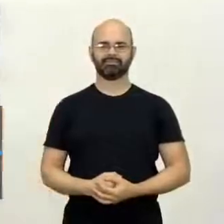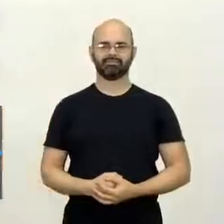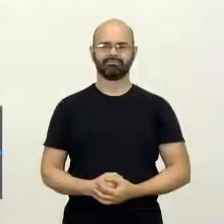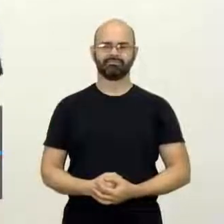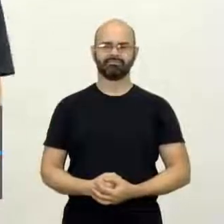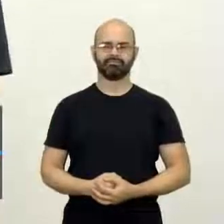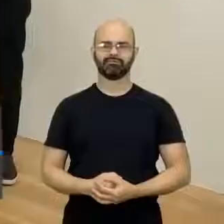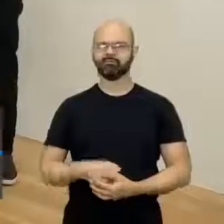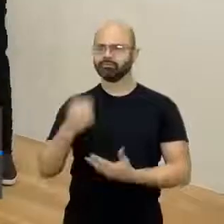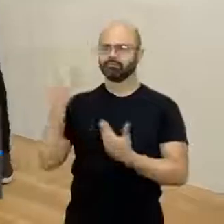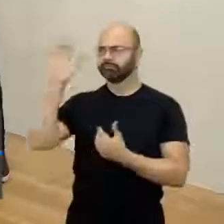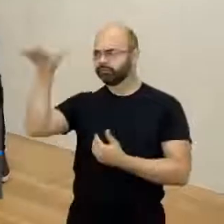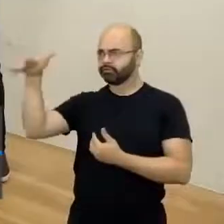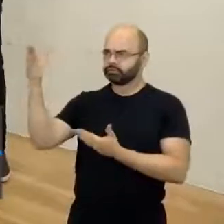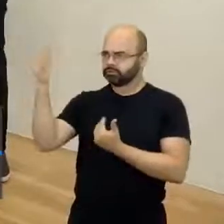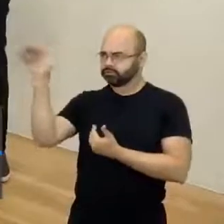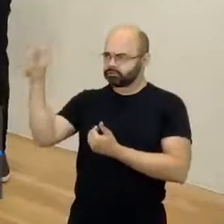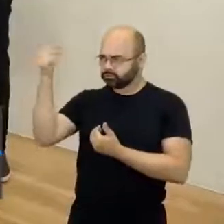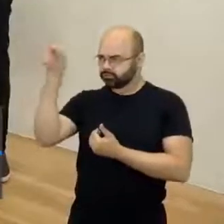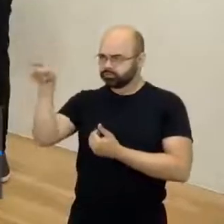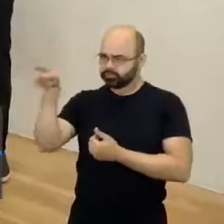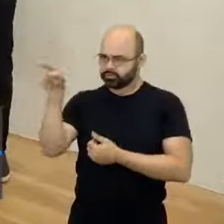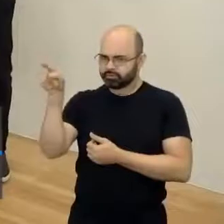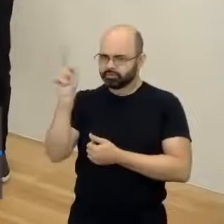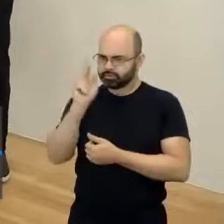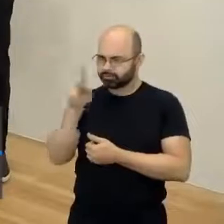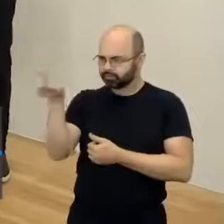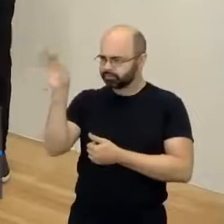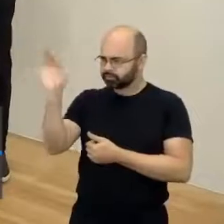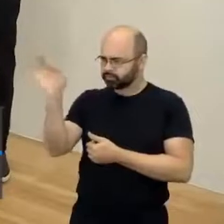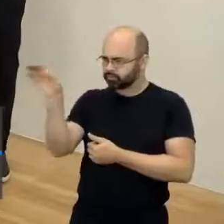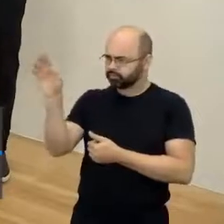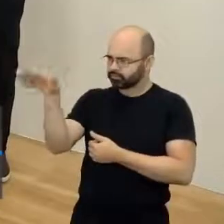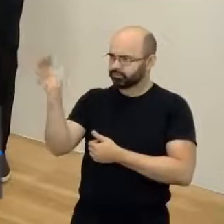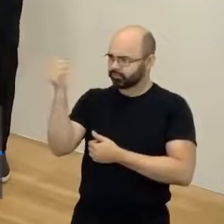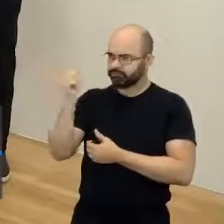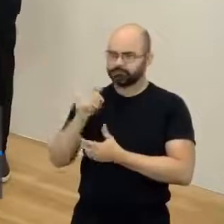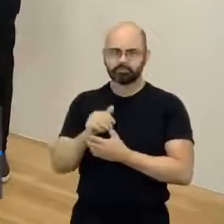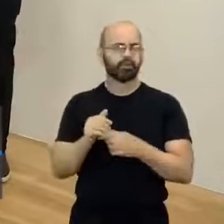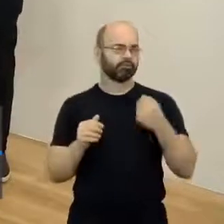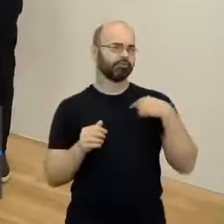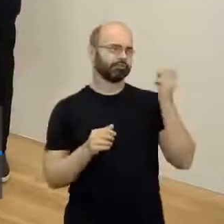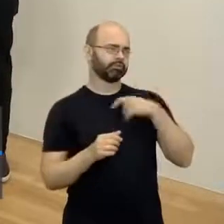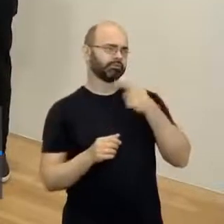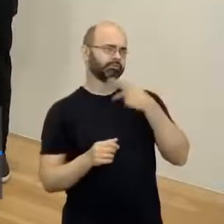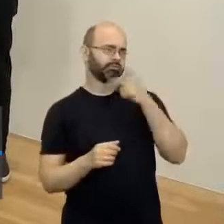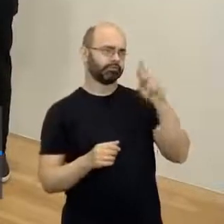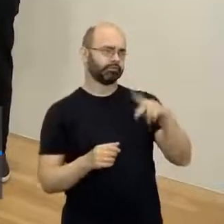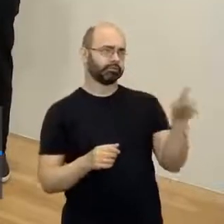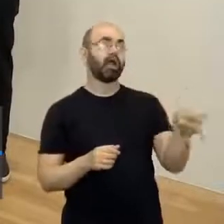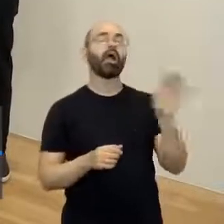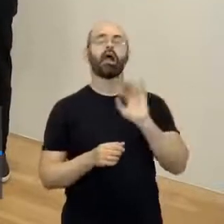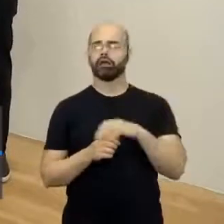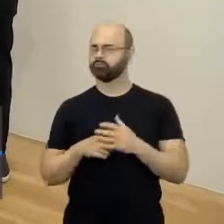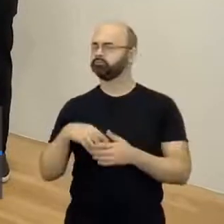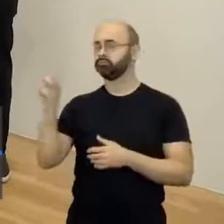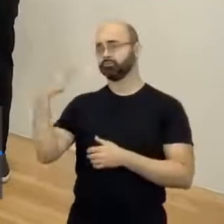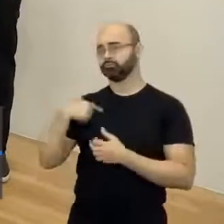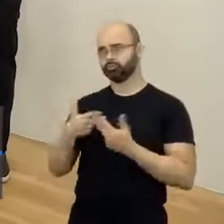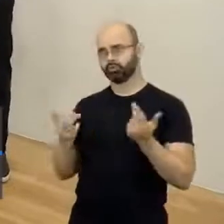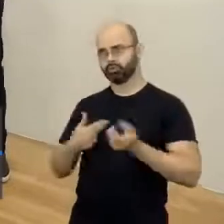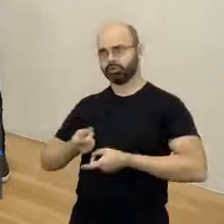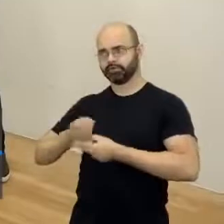Jovem! Oi, oi! Sei que você é professor, já ouvi por aqui antes. Eu sou professor. Então, eu tenho algo para te